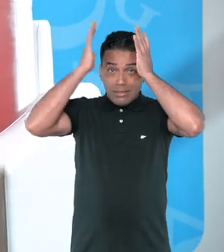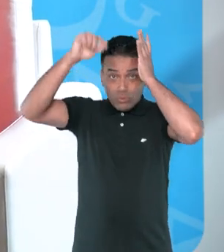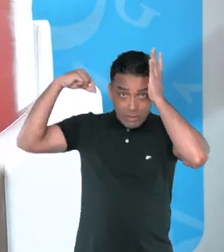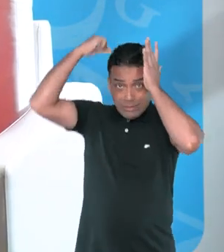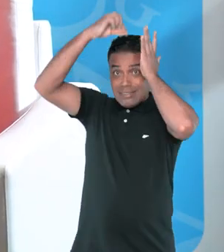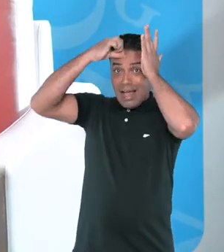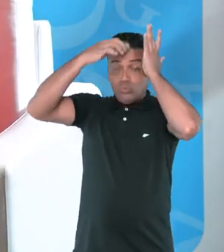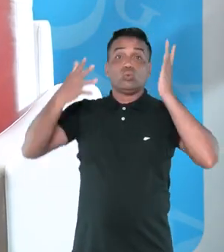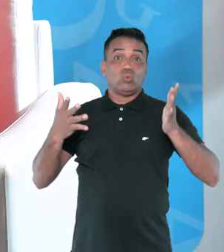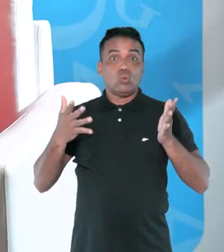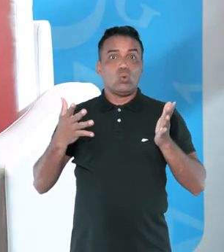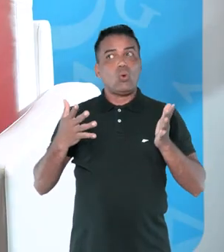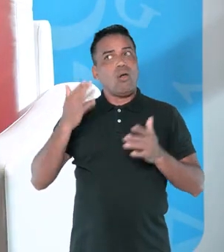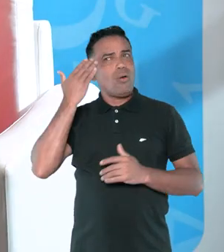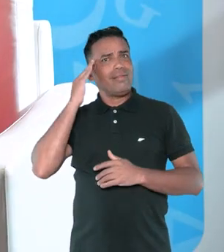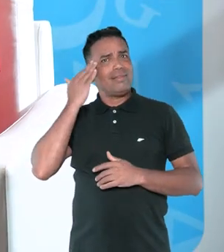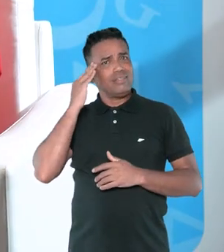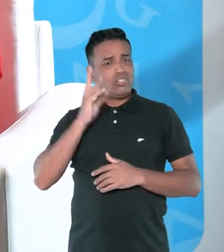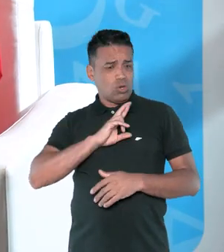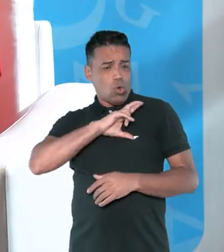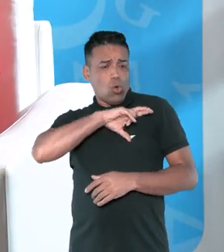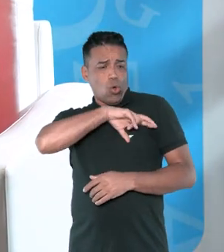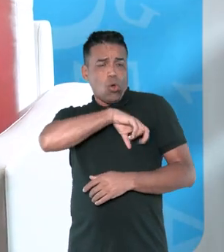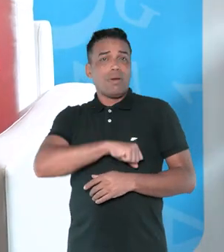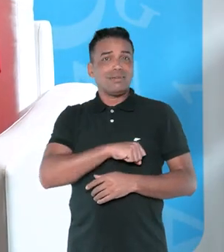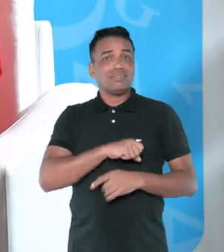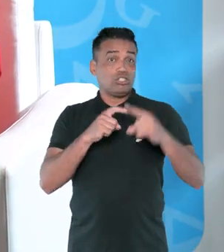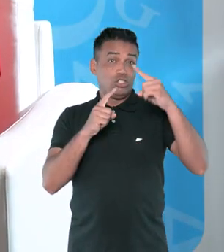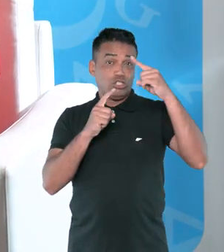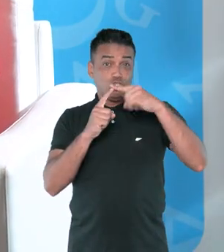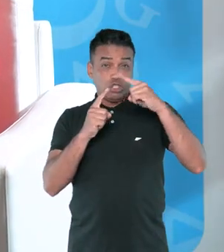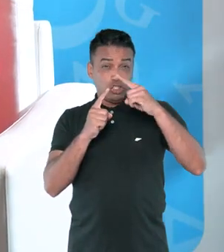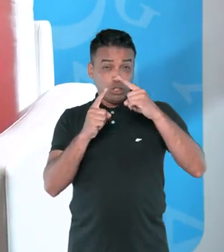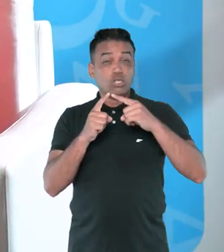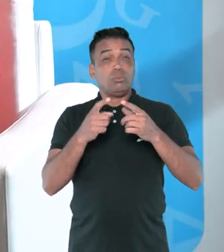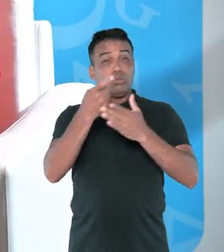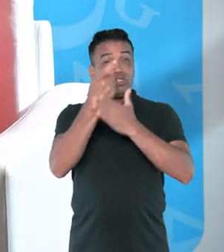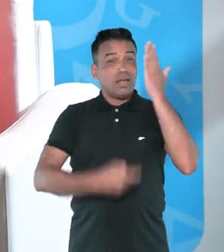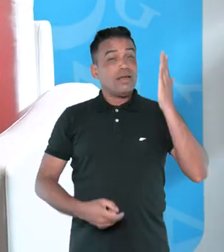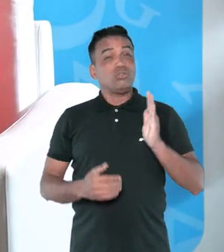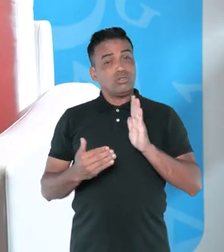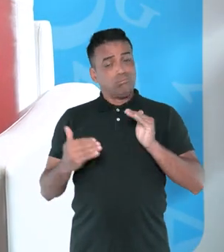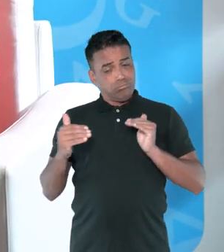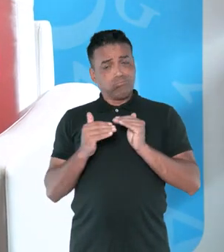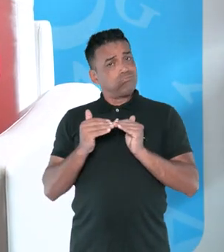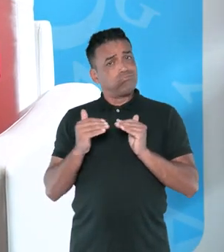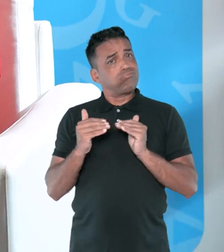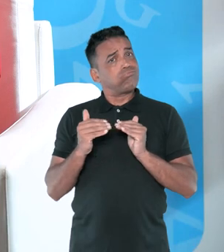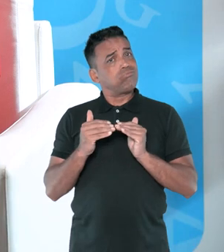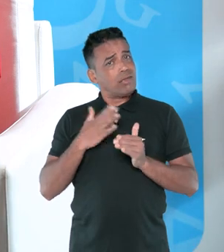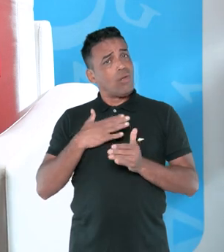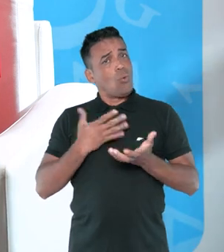e entendi que o romance era o lugar, é o tipo de texto que mais combina com o tipo